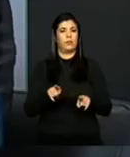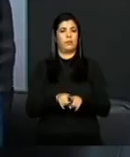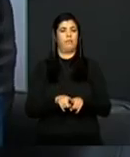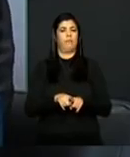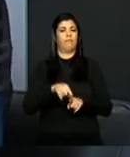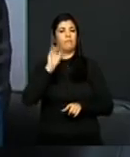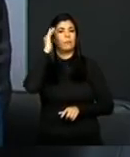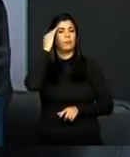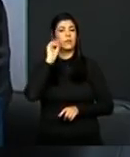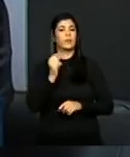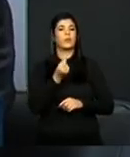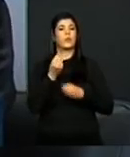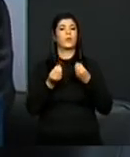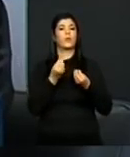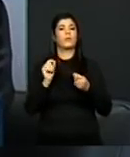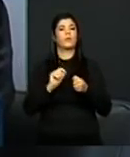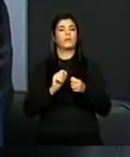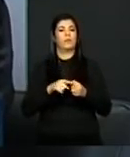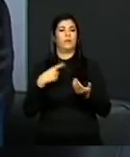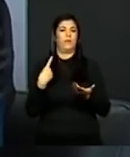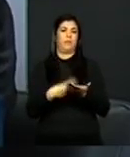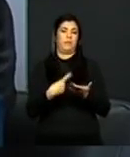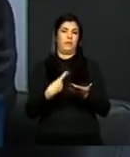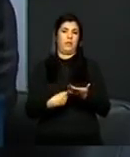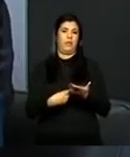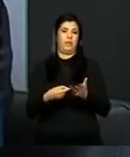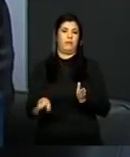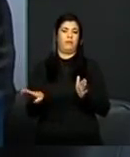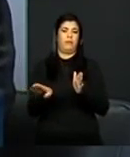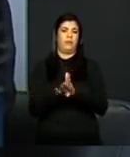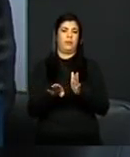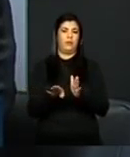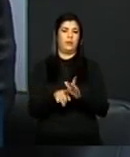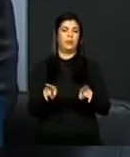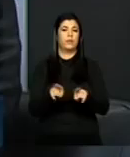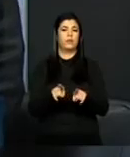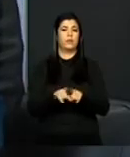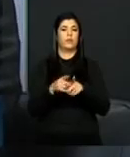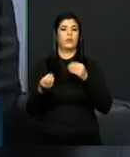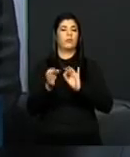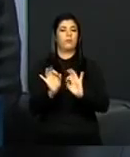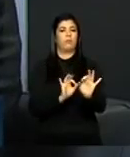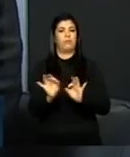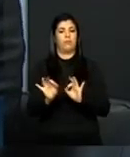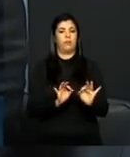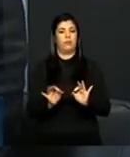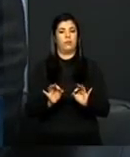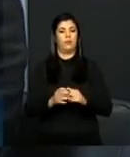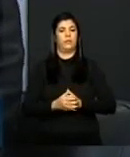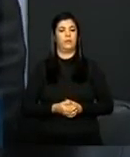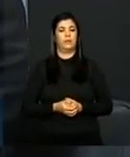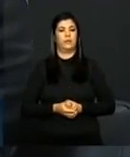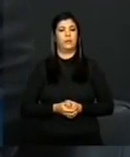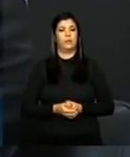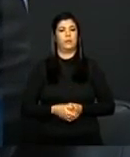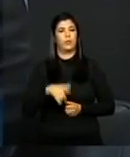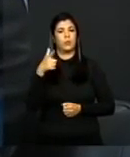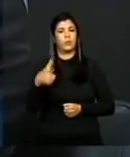esse entendimento e com muita parceria para fazer a chegada desse projeto. E um outro